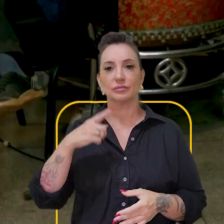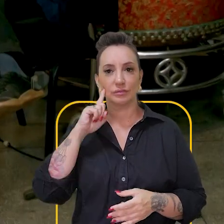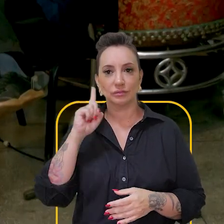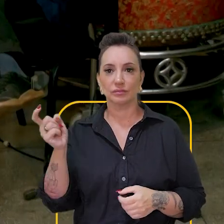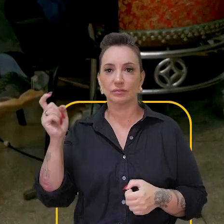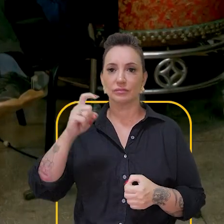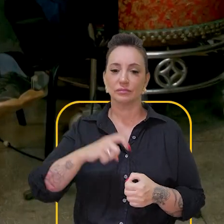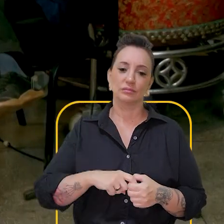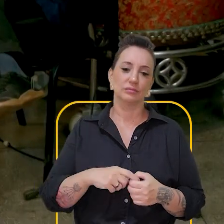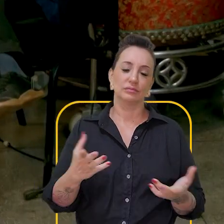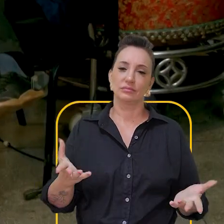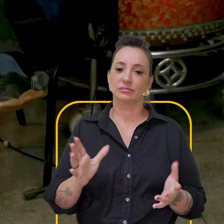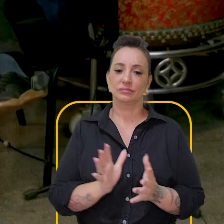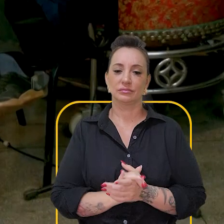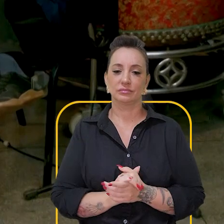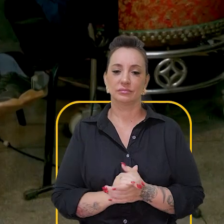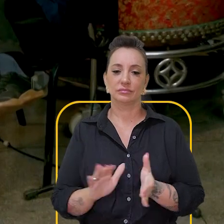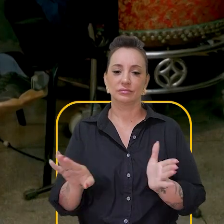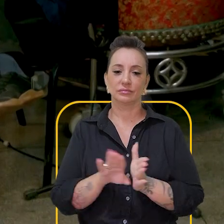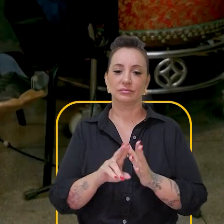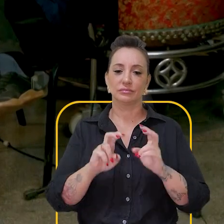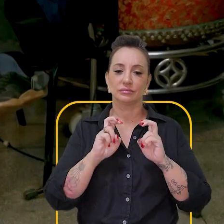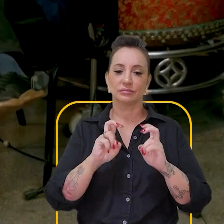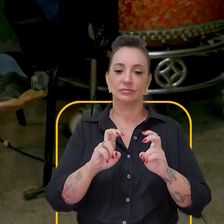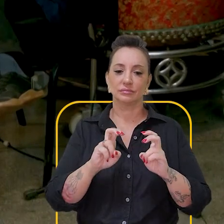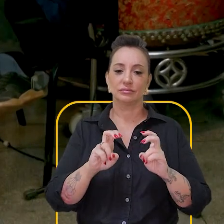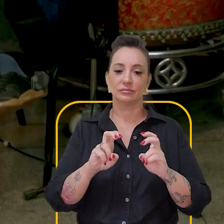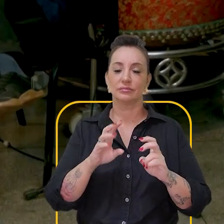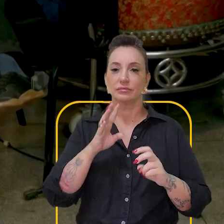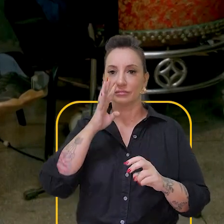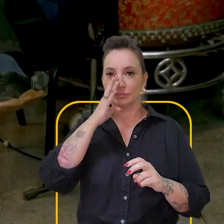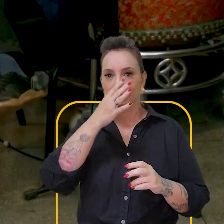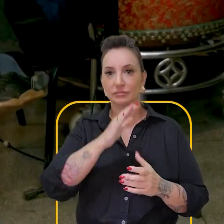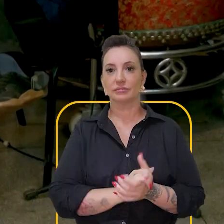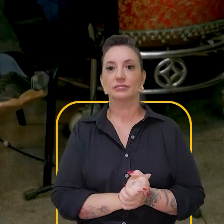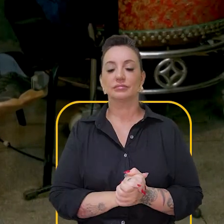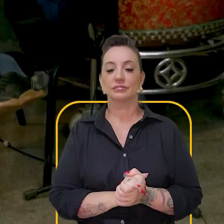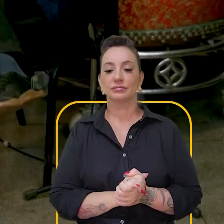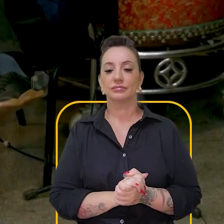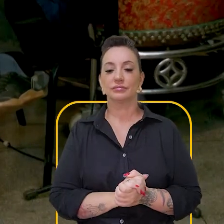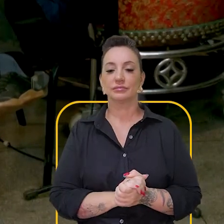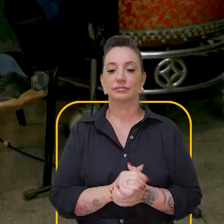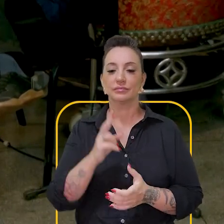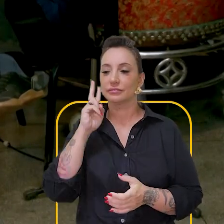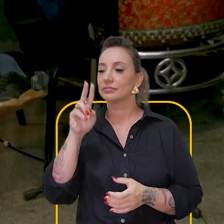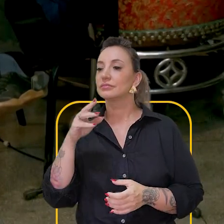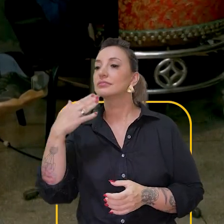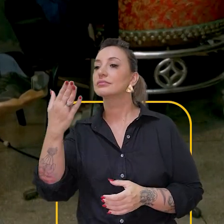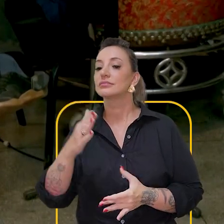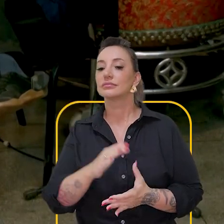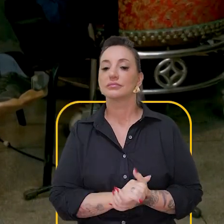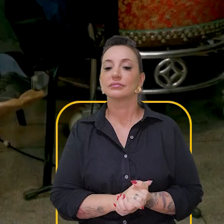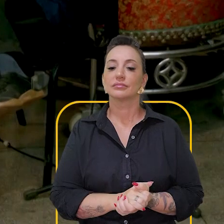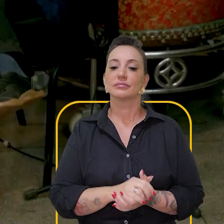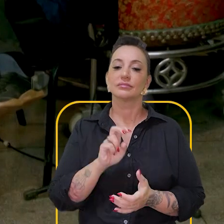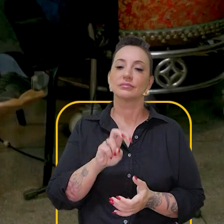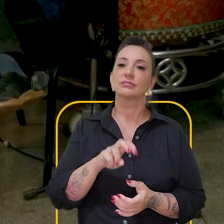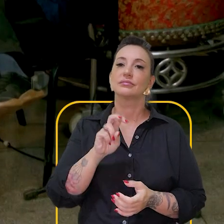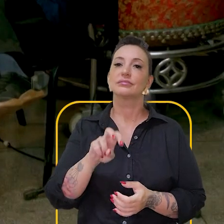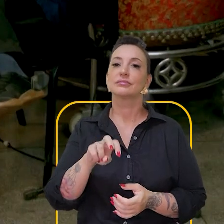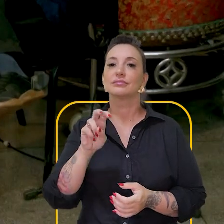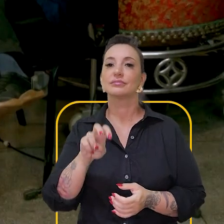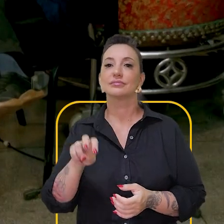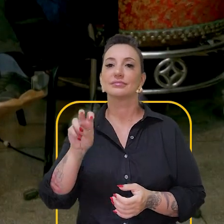vou dar uma olhadinha ali pra frente e foi e foi e foi e foi eu acho que dava uns 3